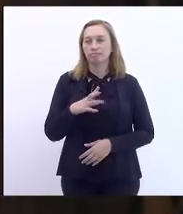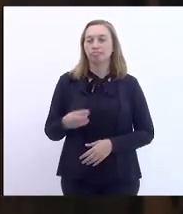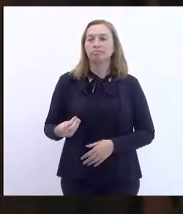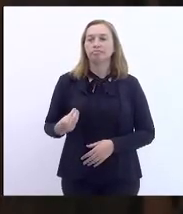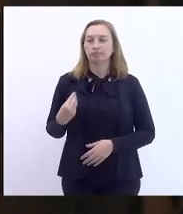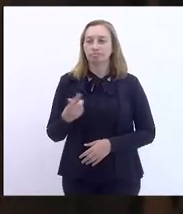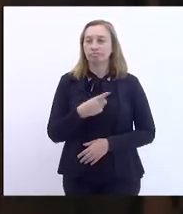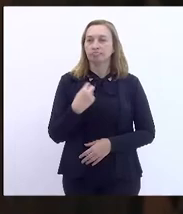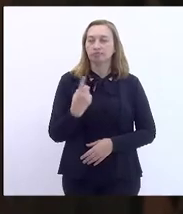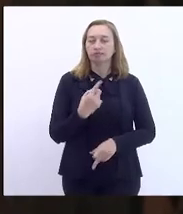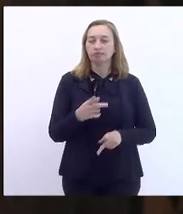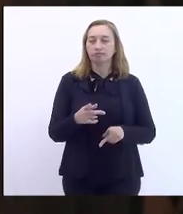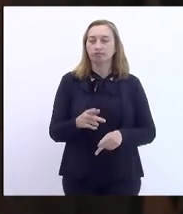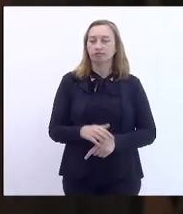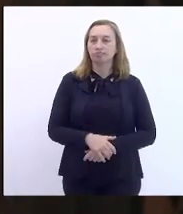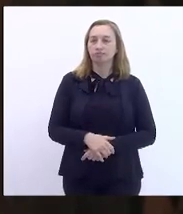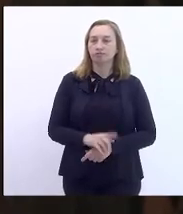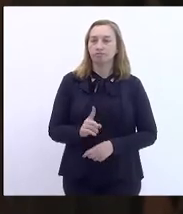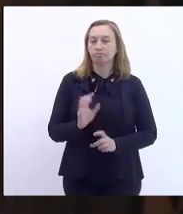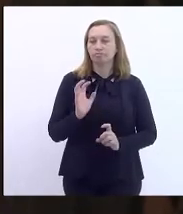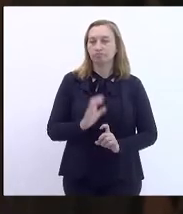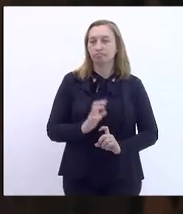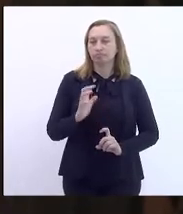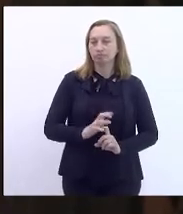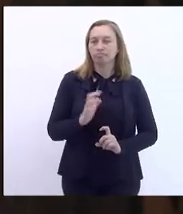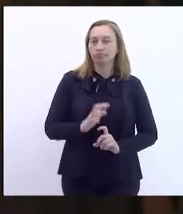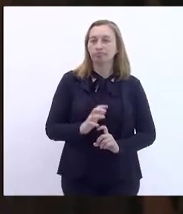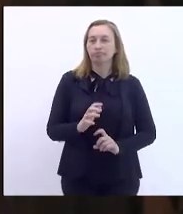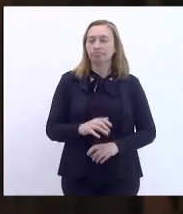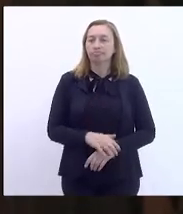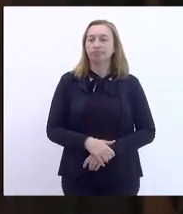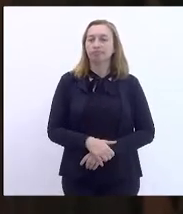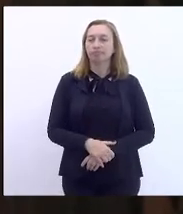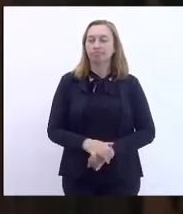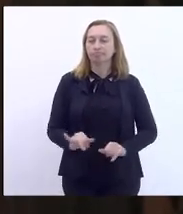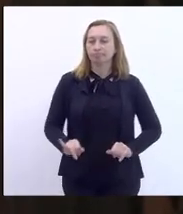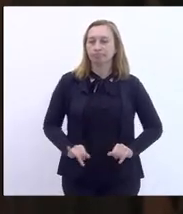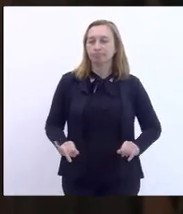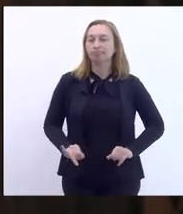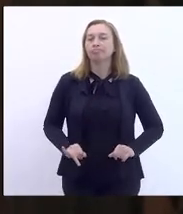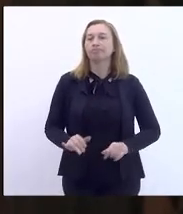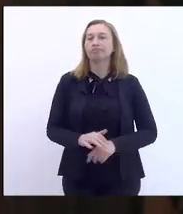nossa gente e não só opressão exploração desconsideração